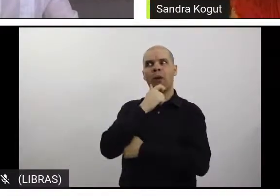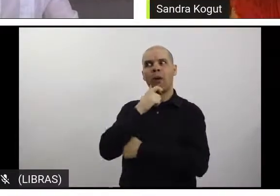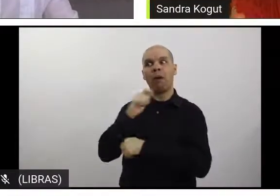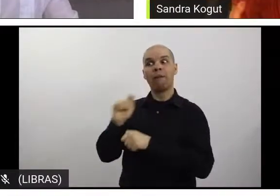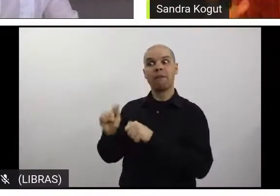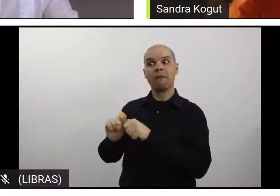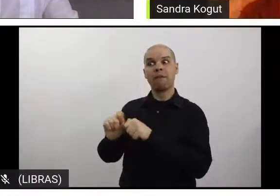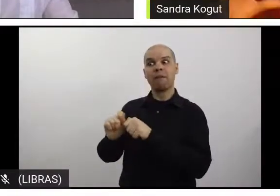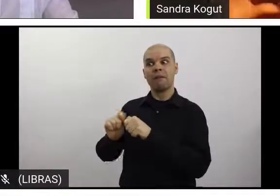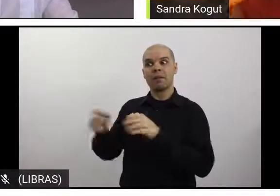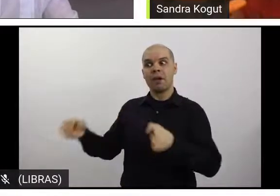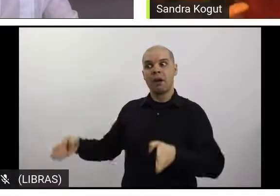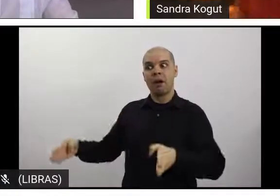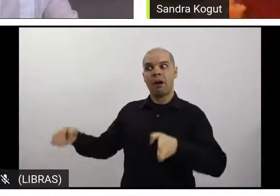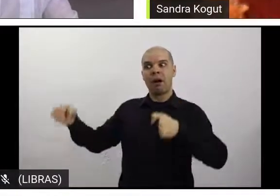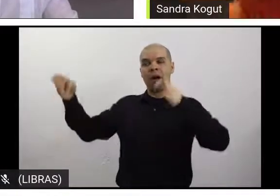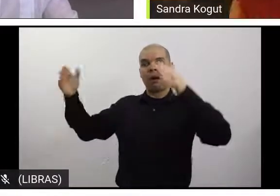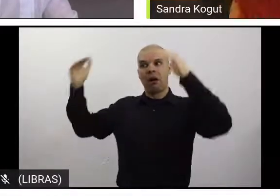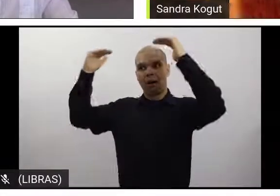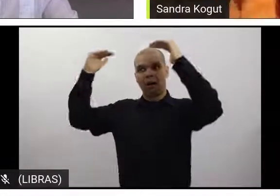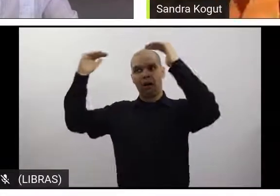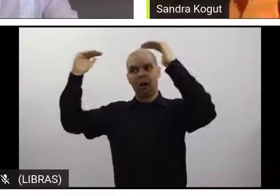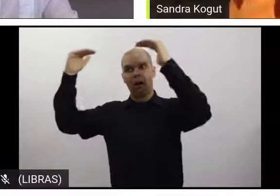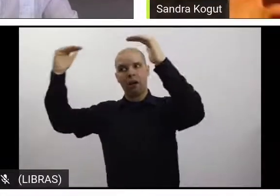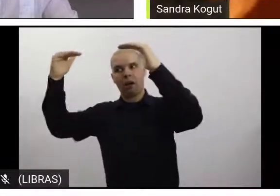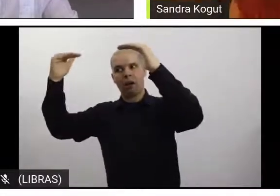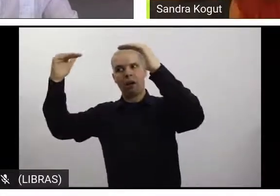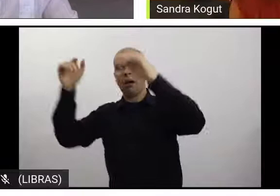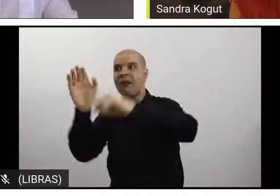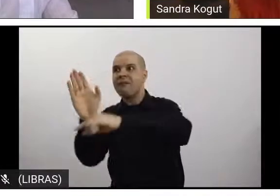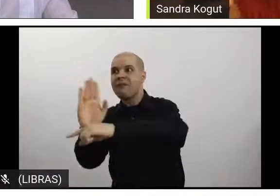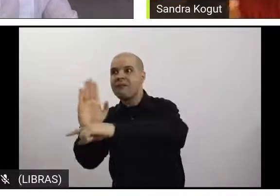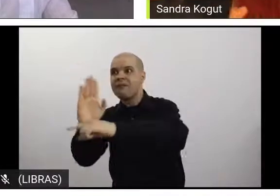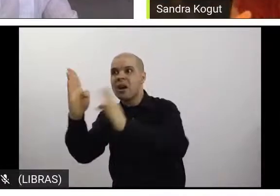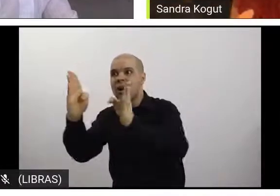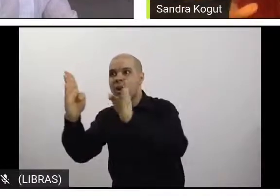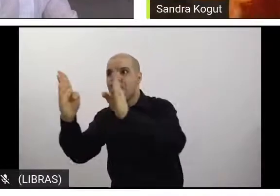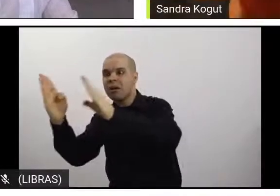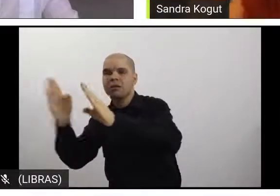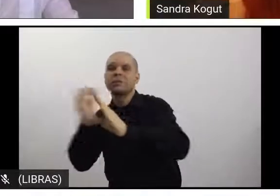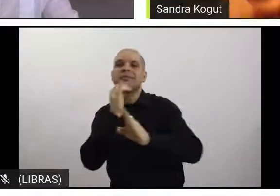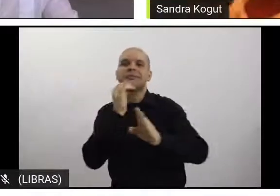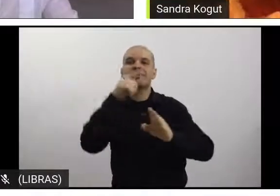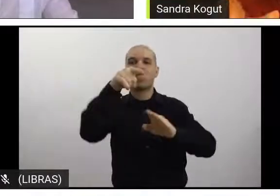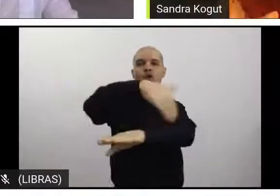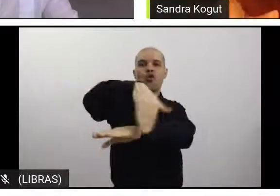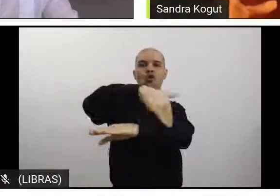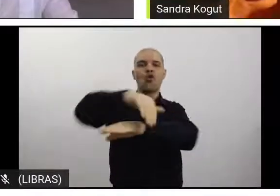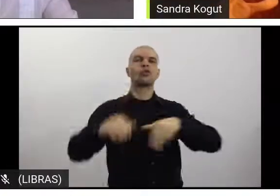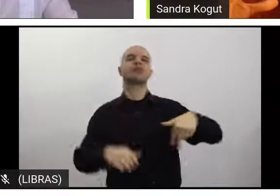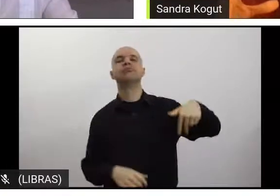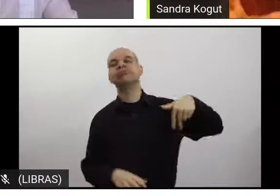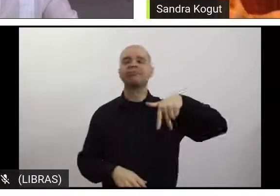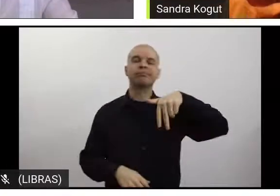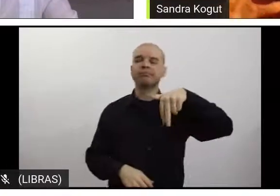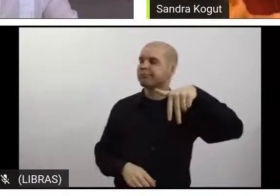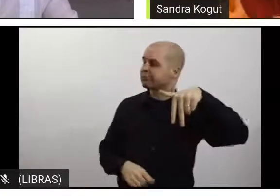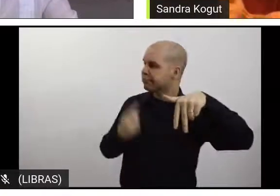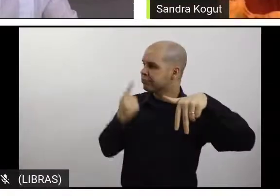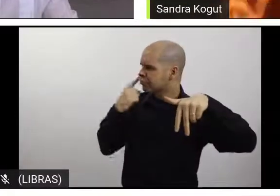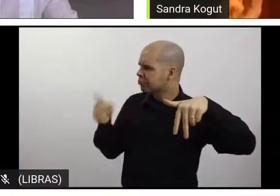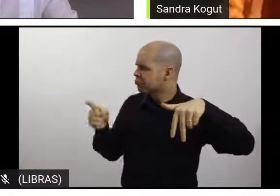que você realmente entrasse assim, você está andando na rua, você sai de tudo que você está fazendo, você entra numa bolha assim,